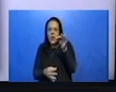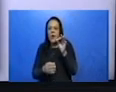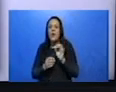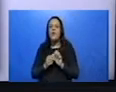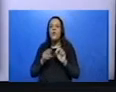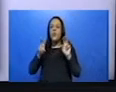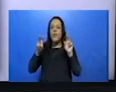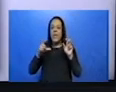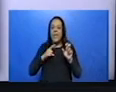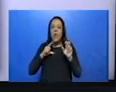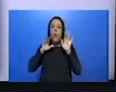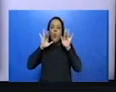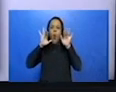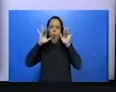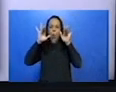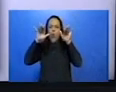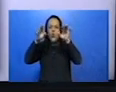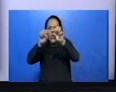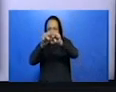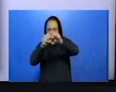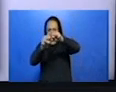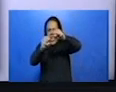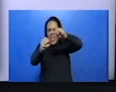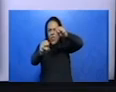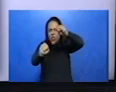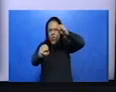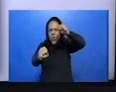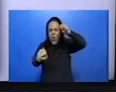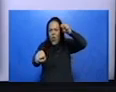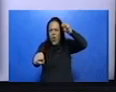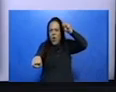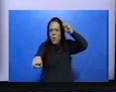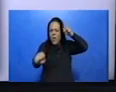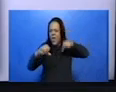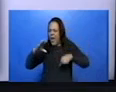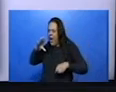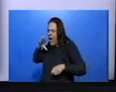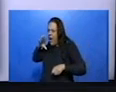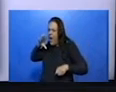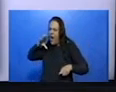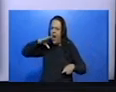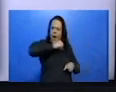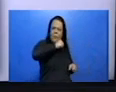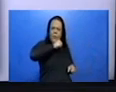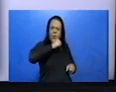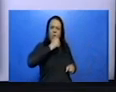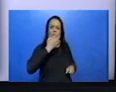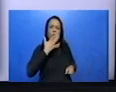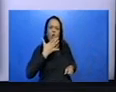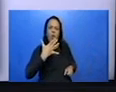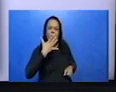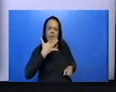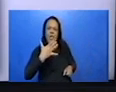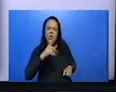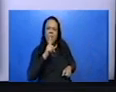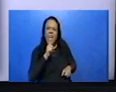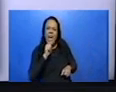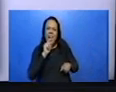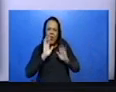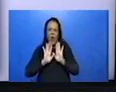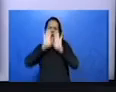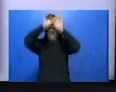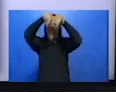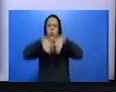Então, tem um monstro gigantesco, colossal, muito rápido, tem uma cor fosforescente, né, jorra tromba de água e